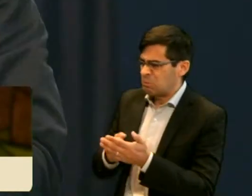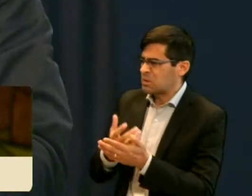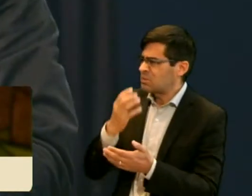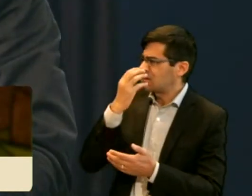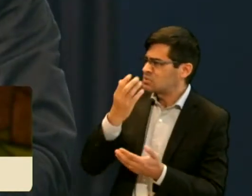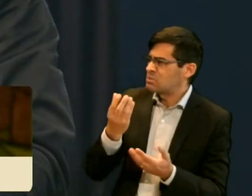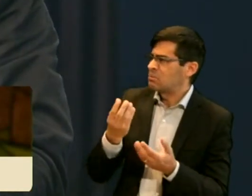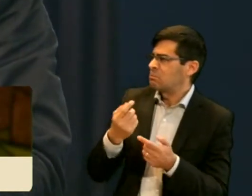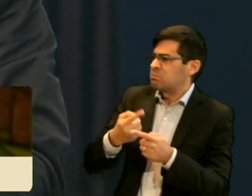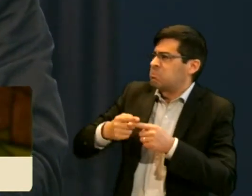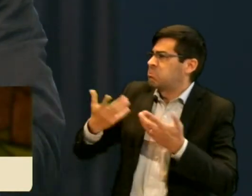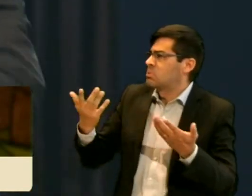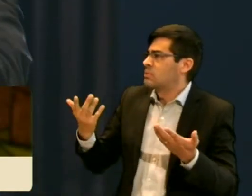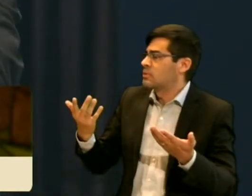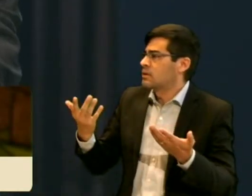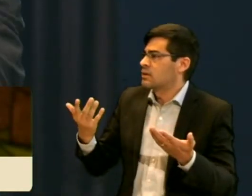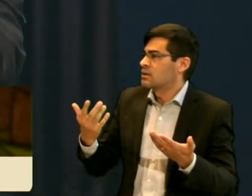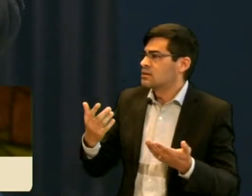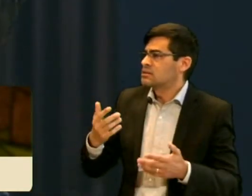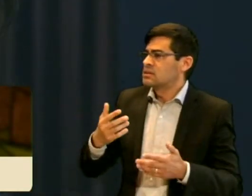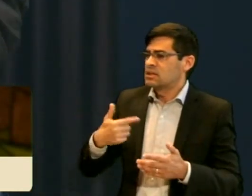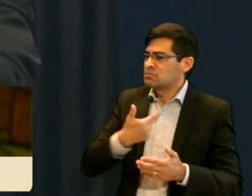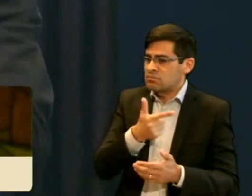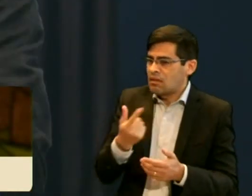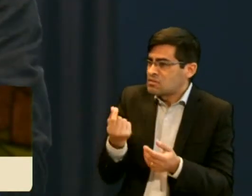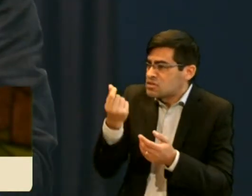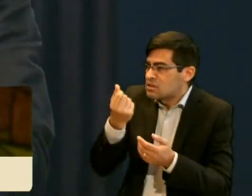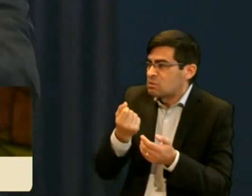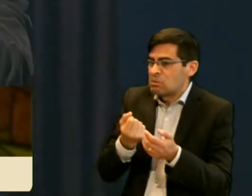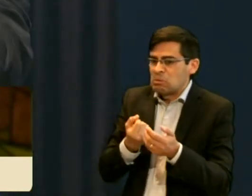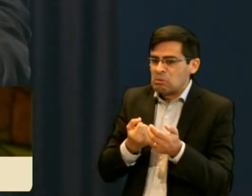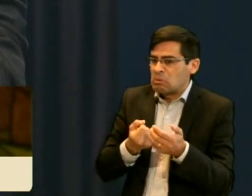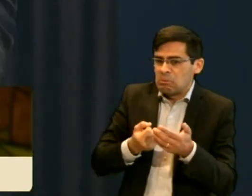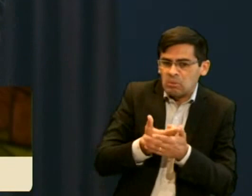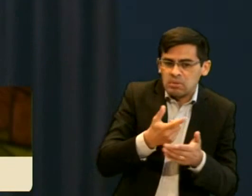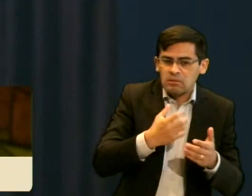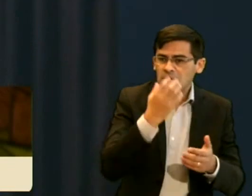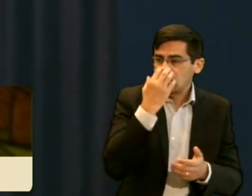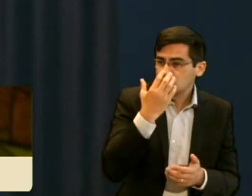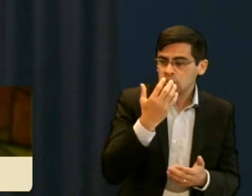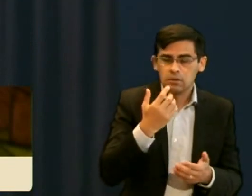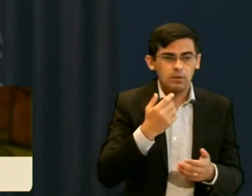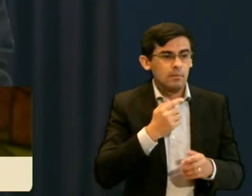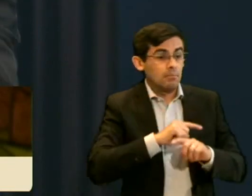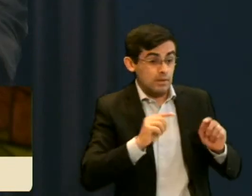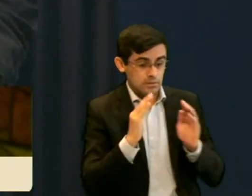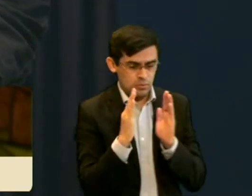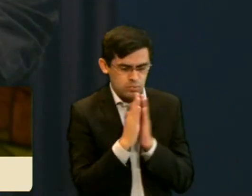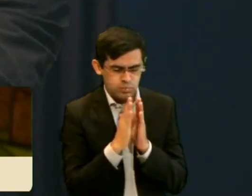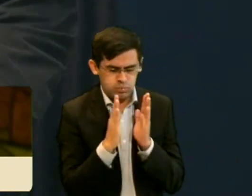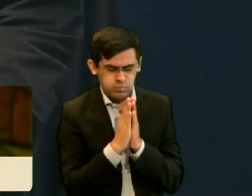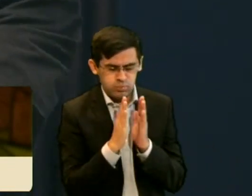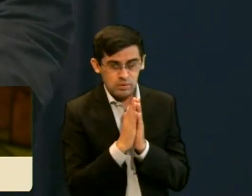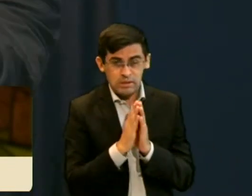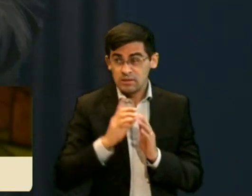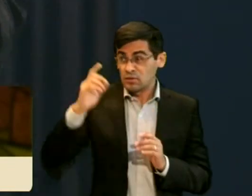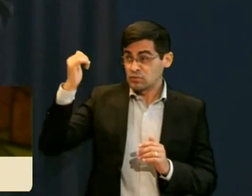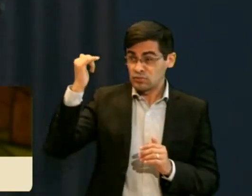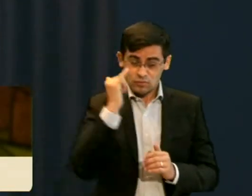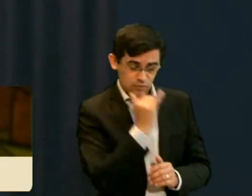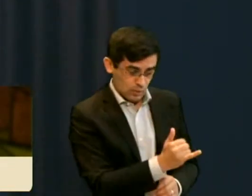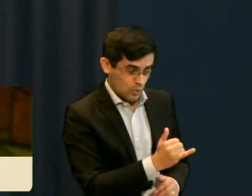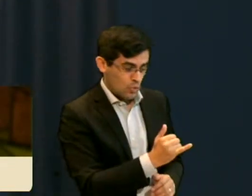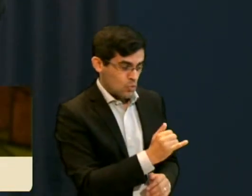cachorro? Eu já não tenho, ainda vou comprar. Vai comprar um cachorro. E quando ele estava orando, Deus deu o nome do cachorro,